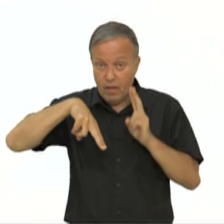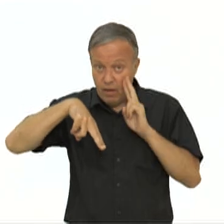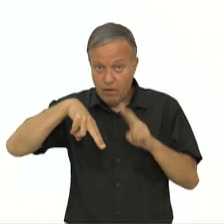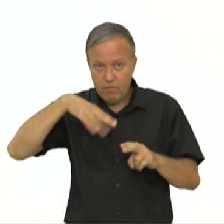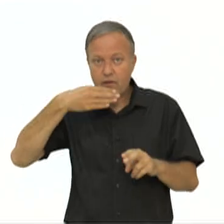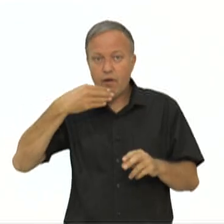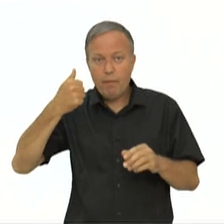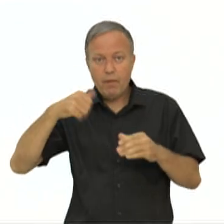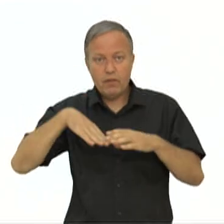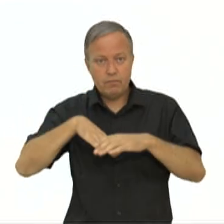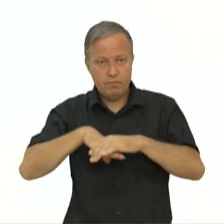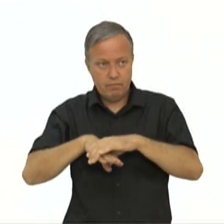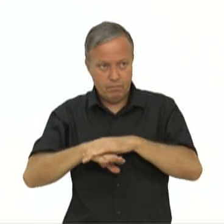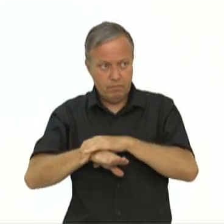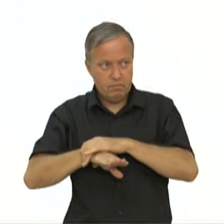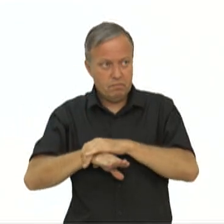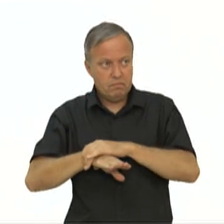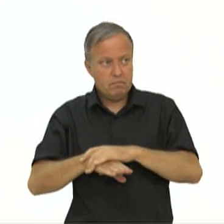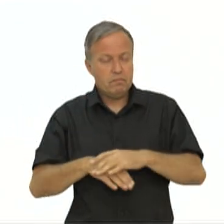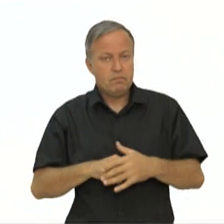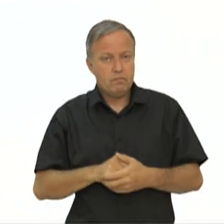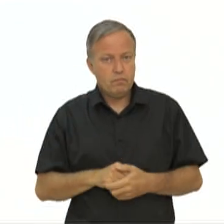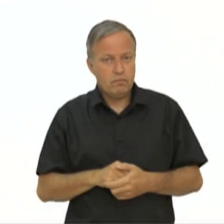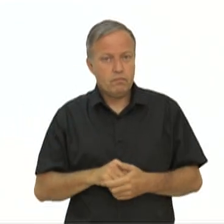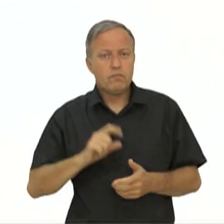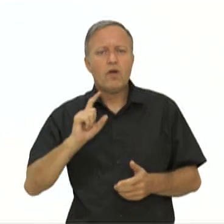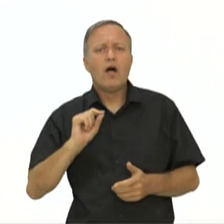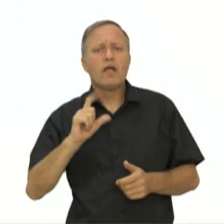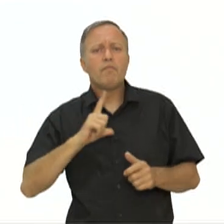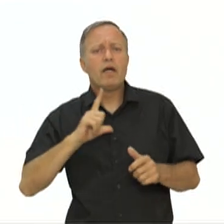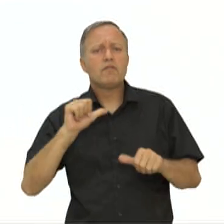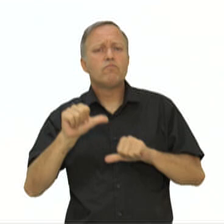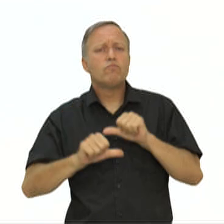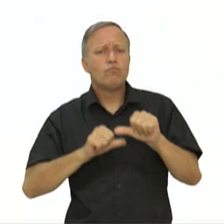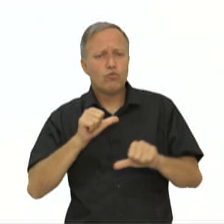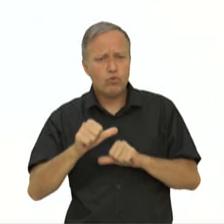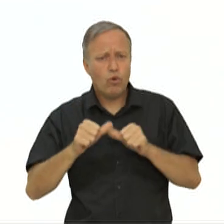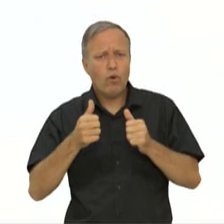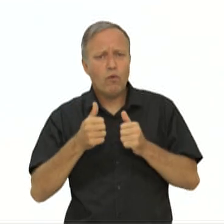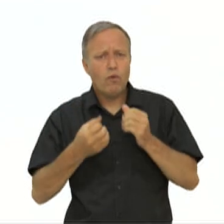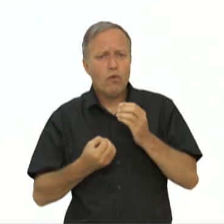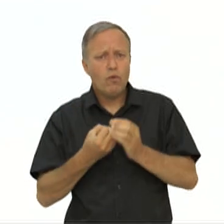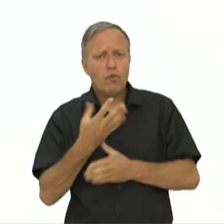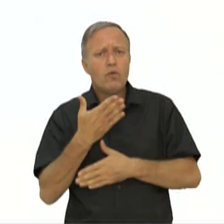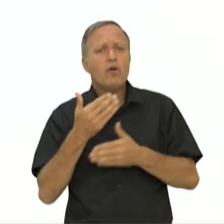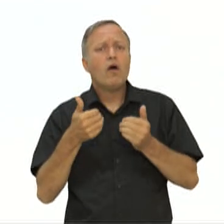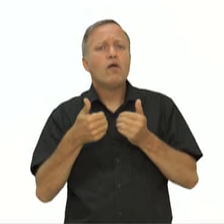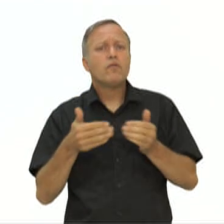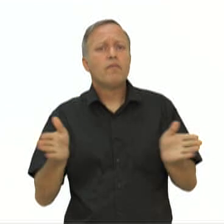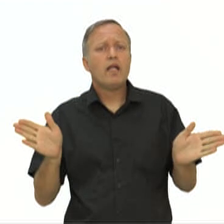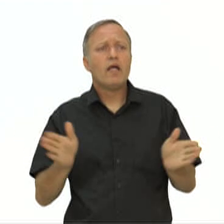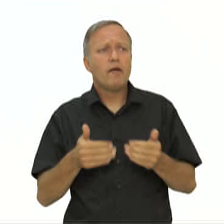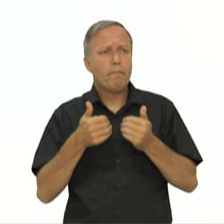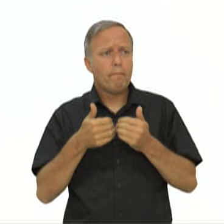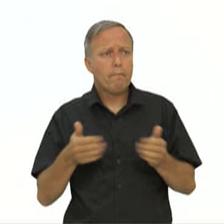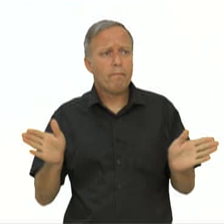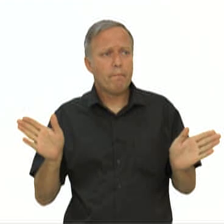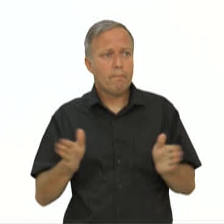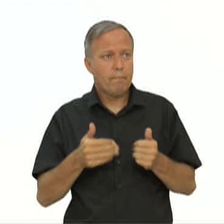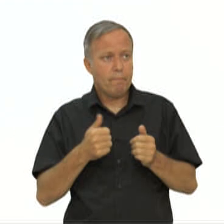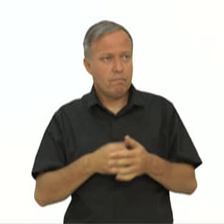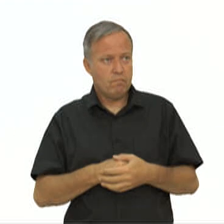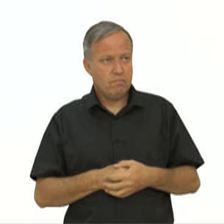Entendido? Vamos em frente, então, para ver o que teve mais de mudança aí com a criação do balé. Vamos lá?